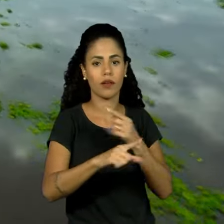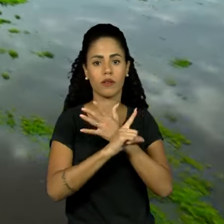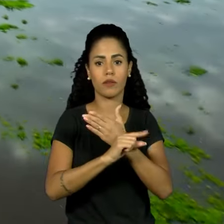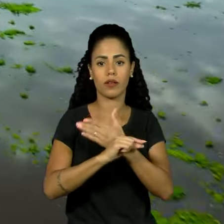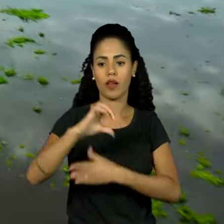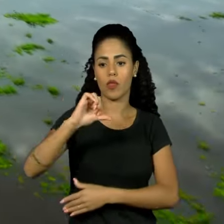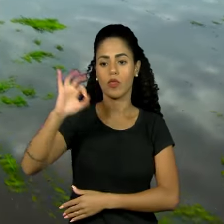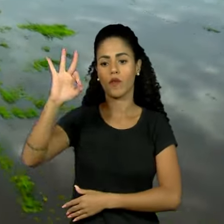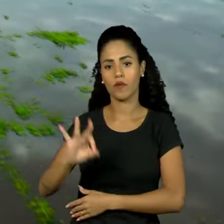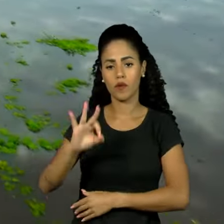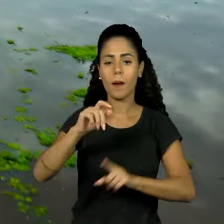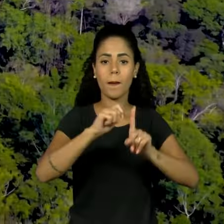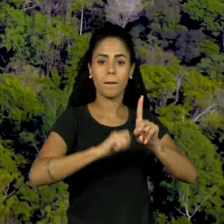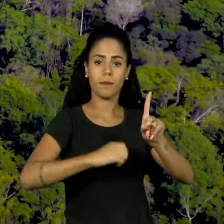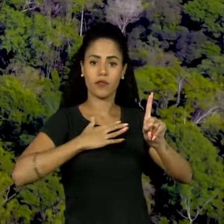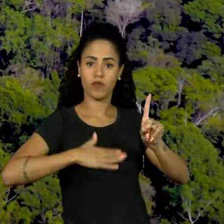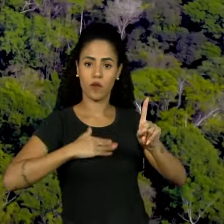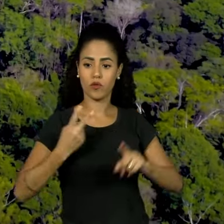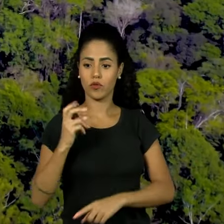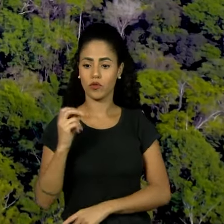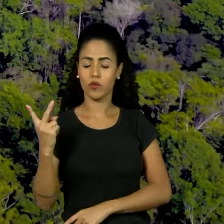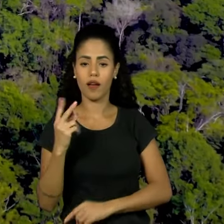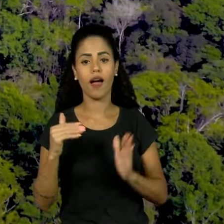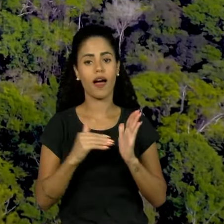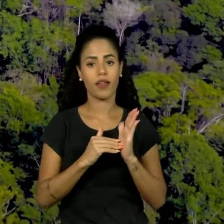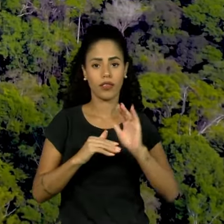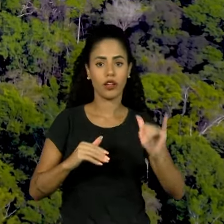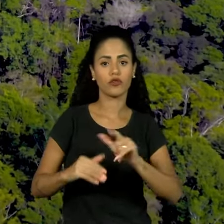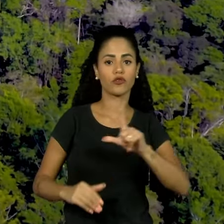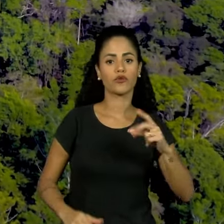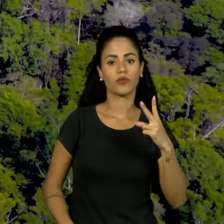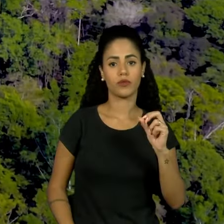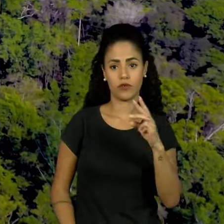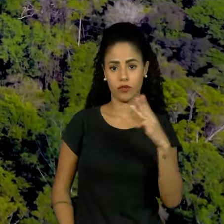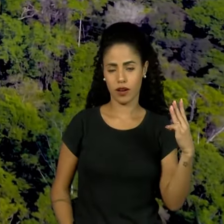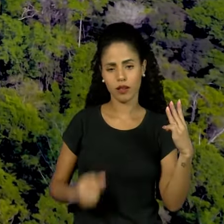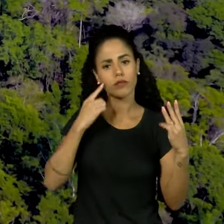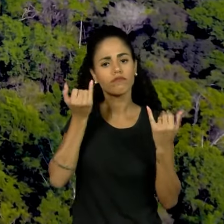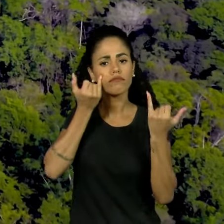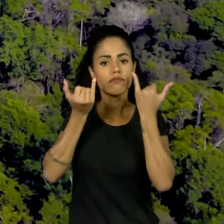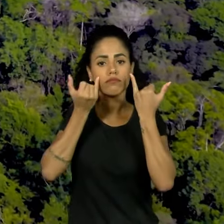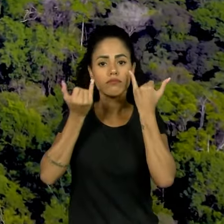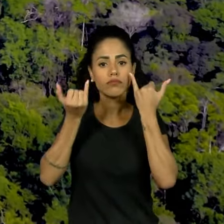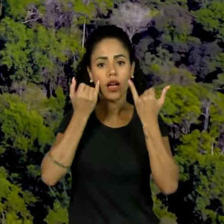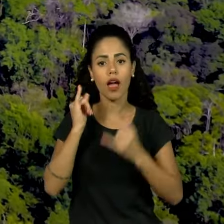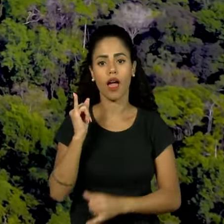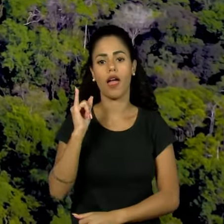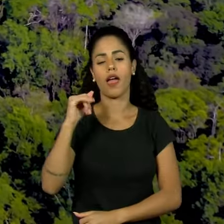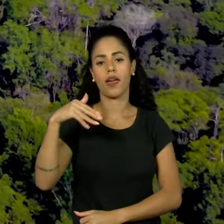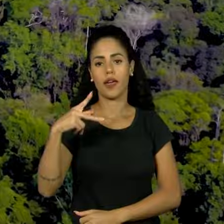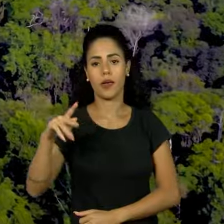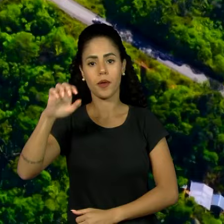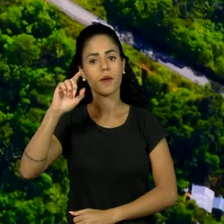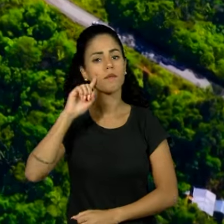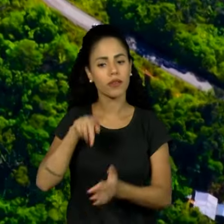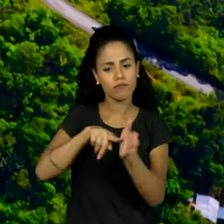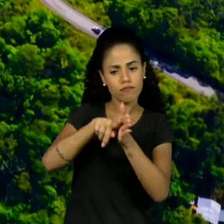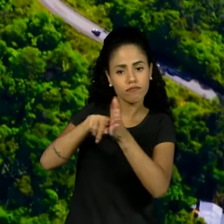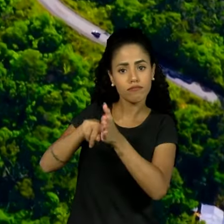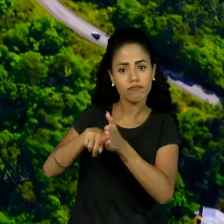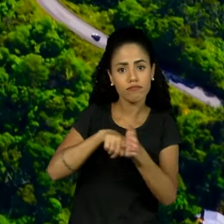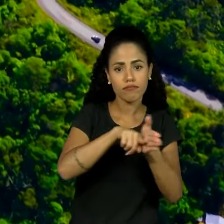9,2%. Entre agosto de 2022 e julho de 2023. Os dados são do INPE, Instituto Nacional de